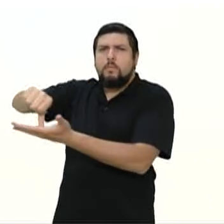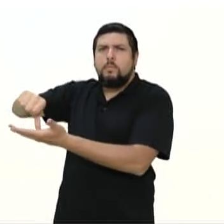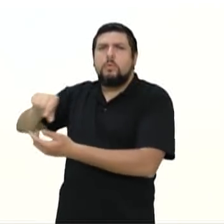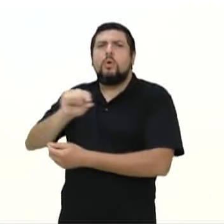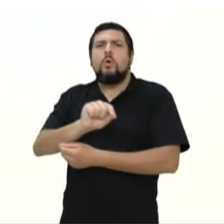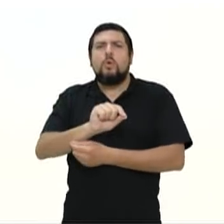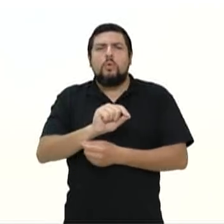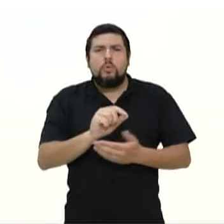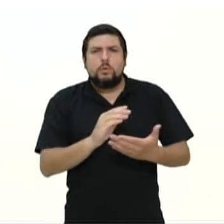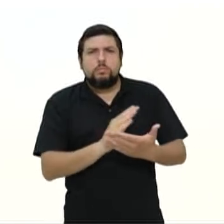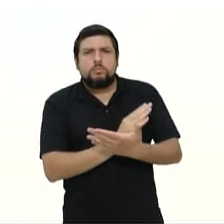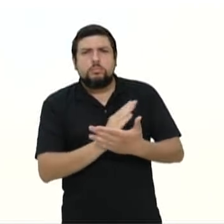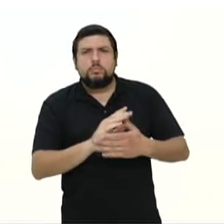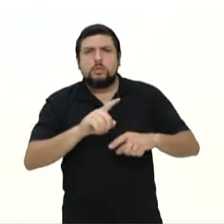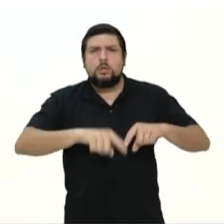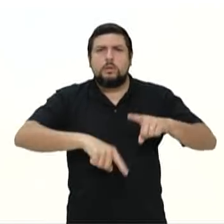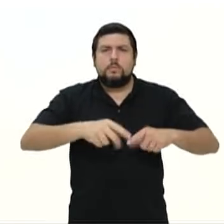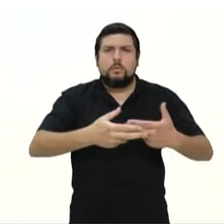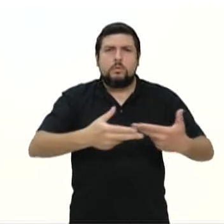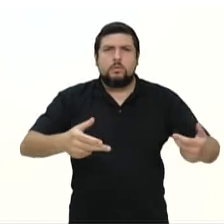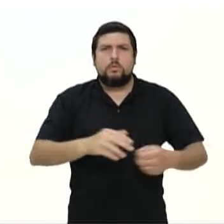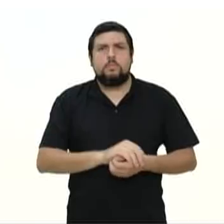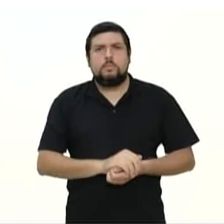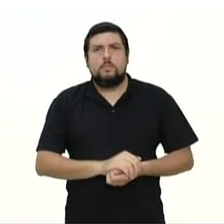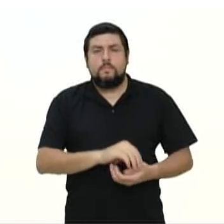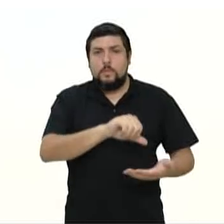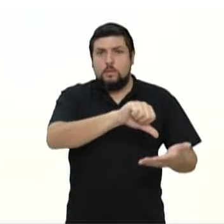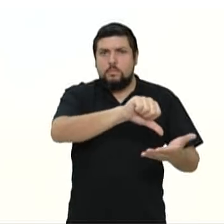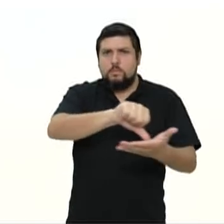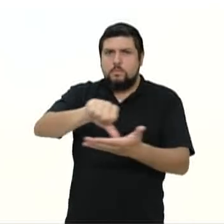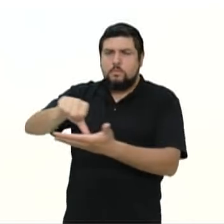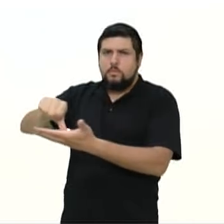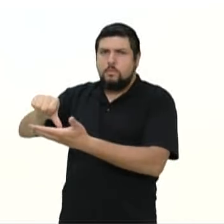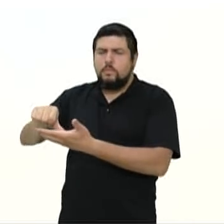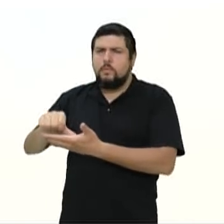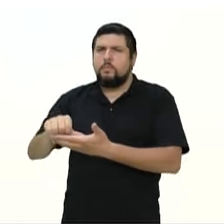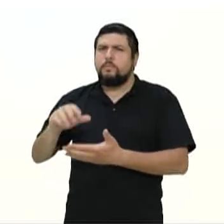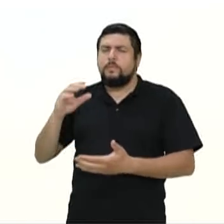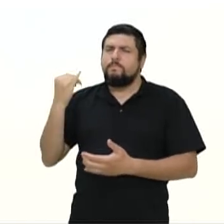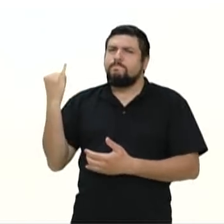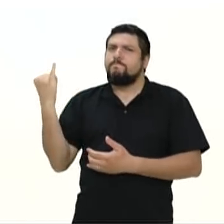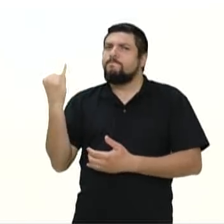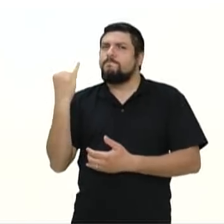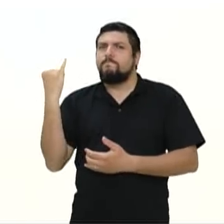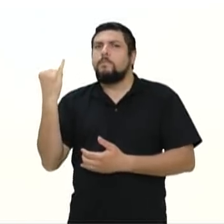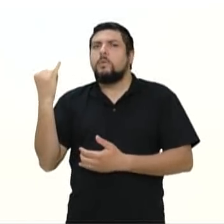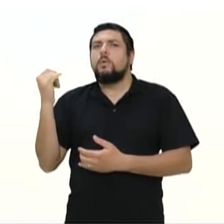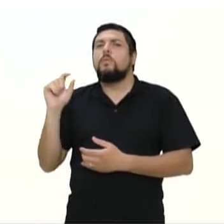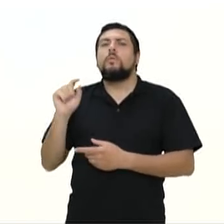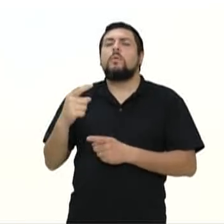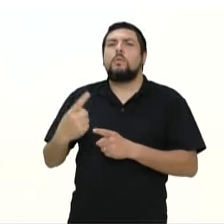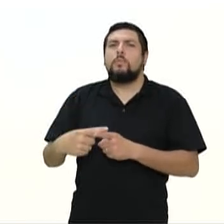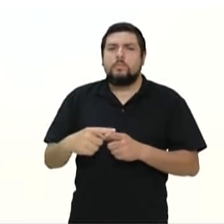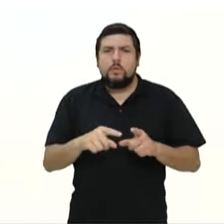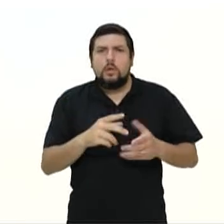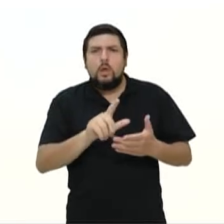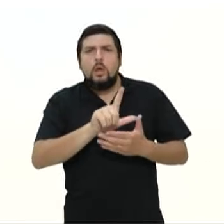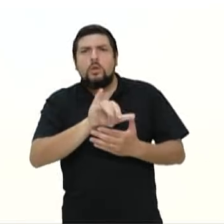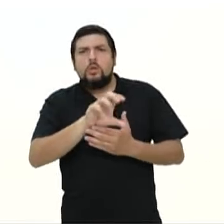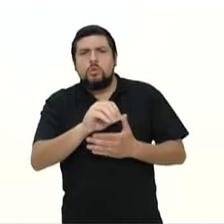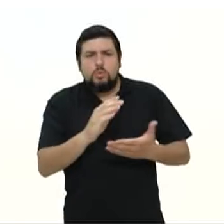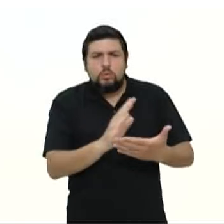material. Esses centros são essenciais para a separação de recicláveis e, mais